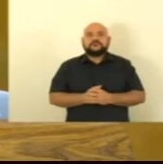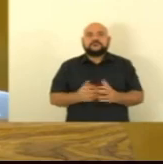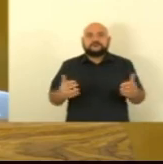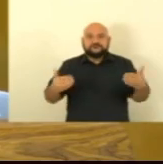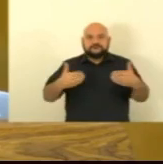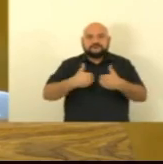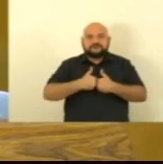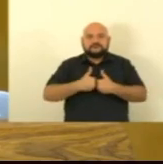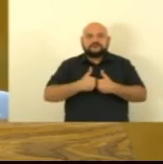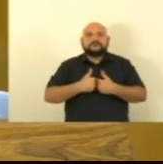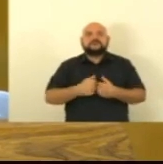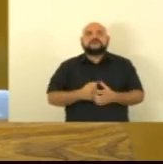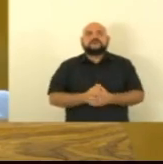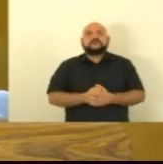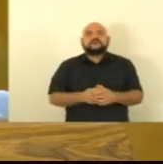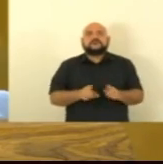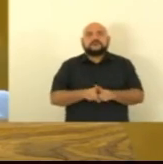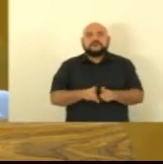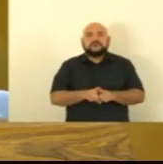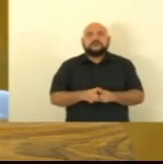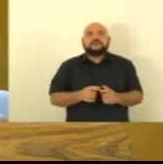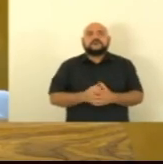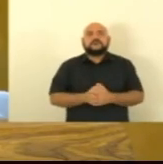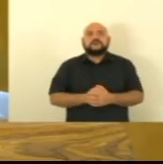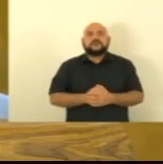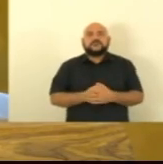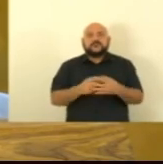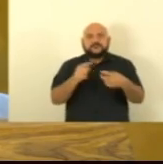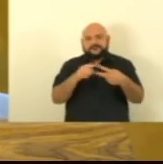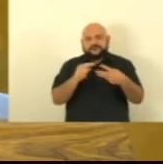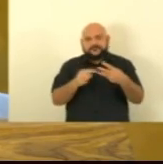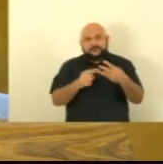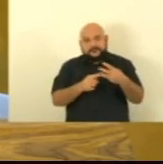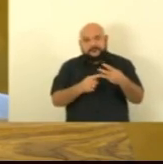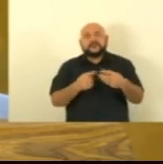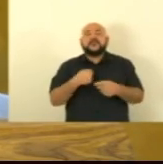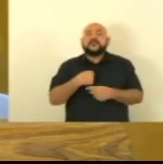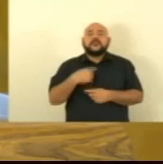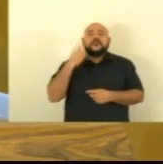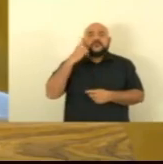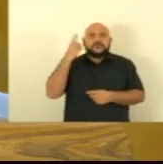autismo. Eu, como deputado estadual,